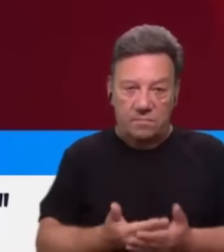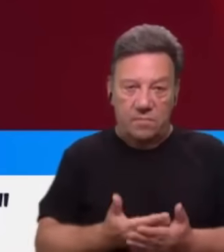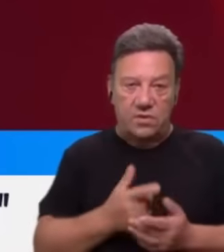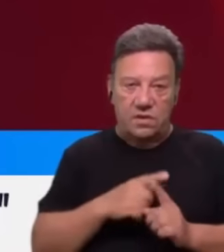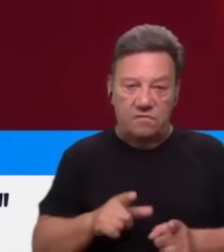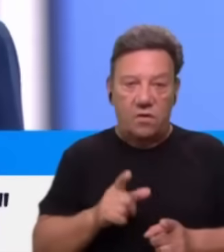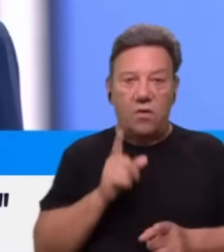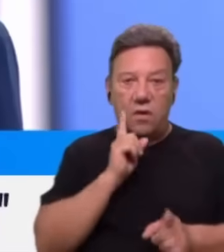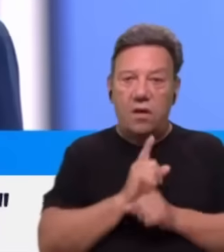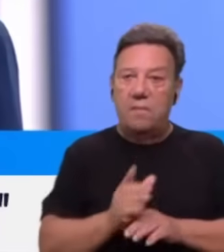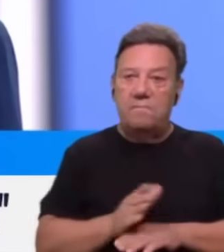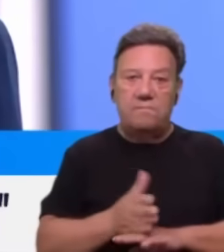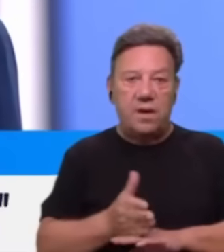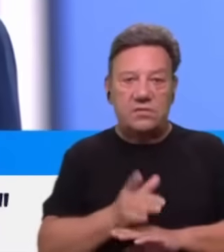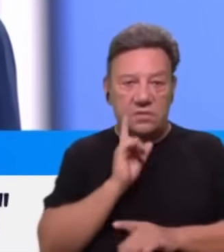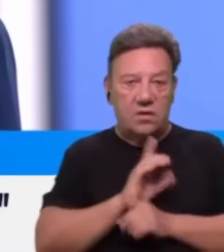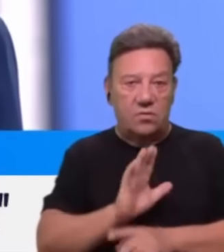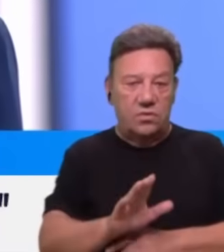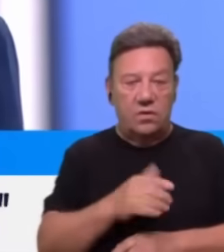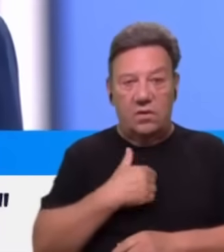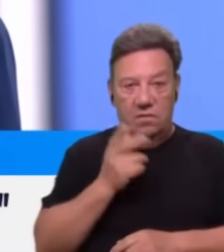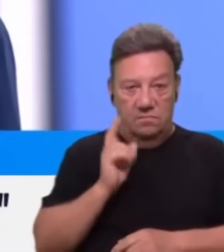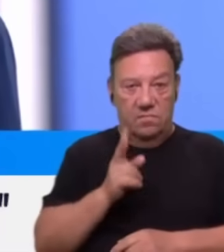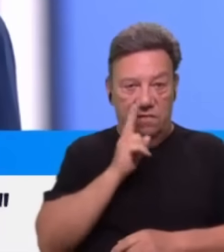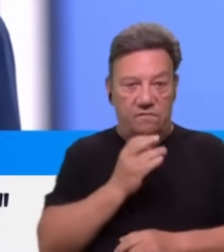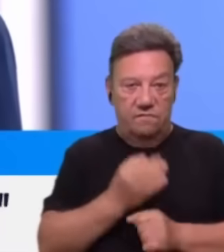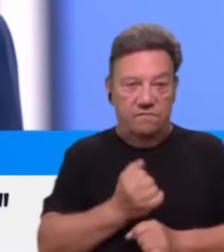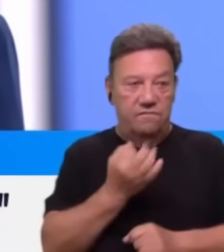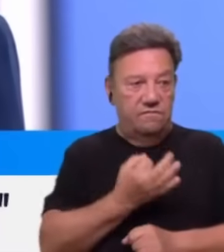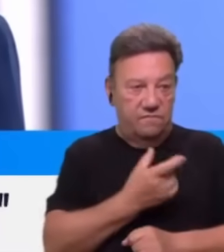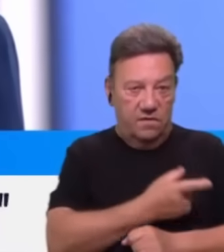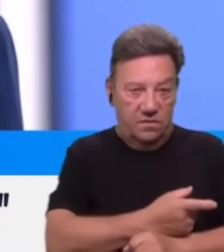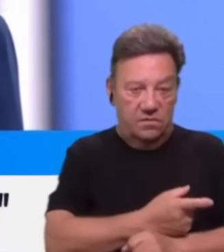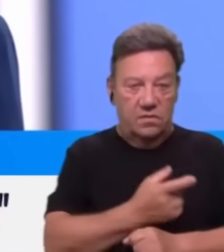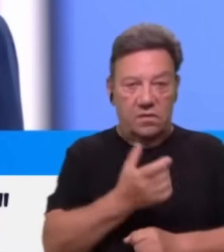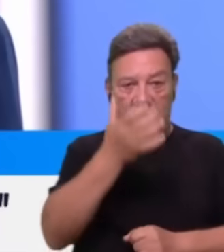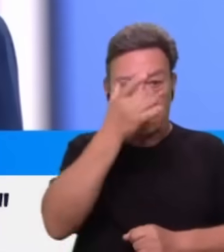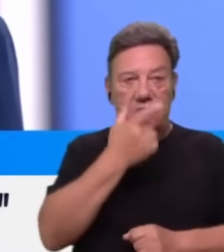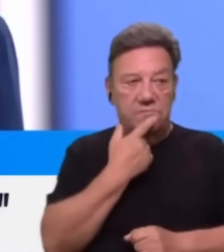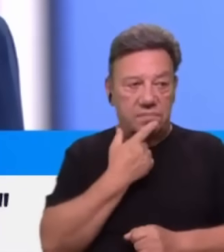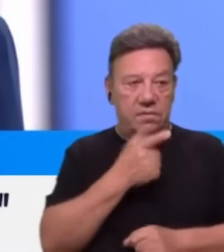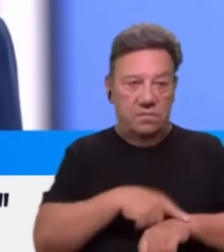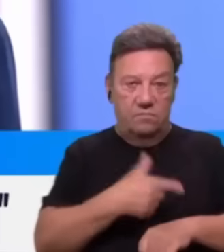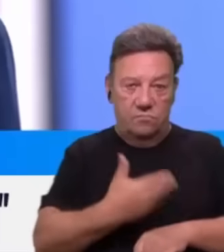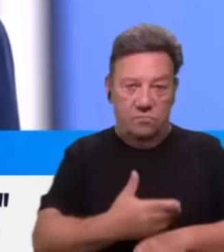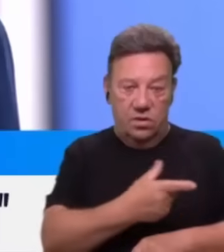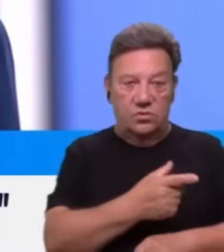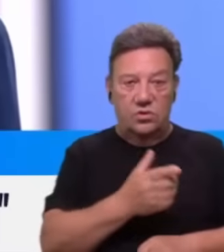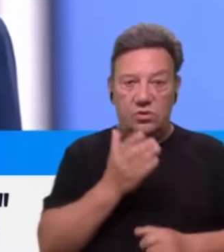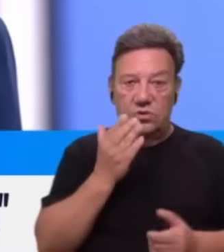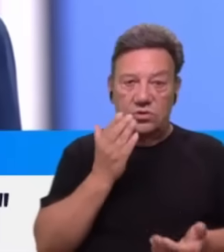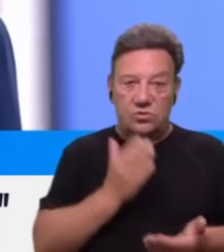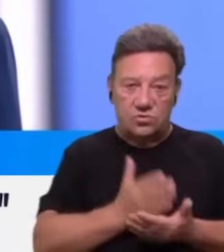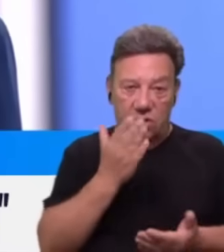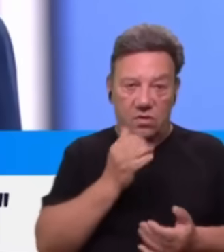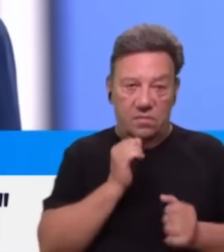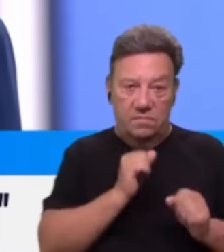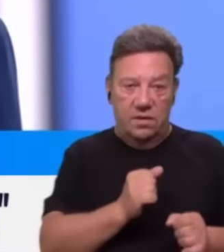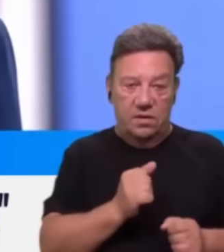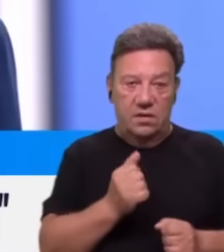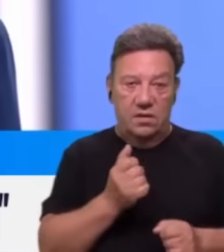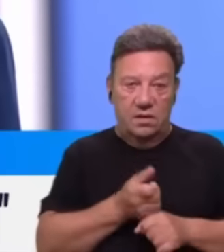o impasse vai acontecer exatamente o que foi feito a entender que neste momento só para